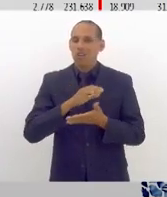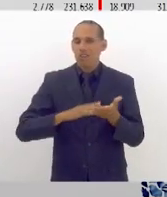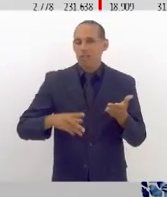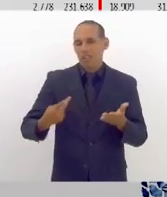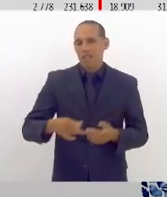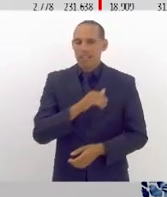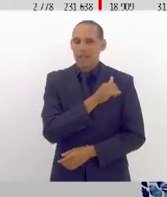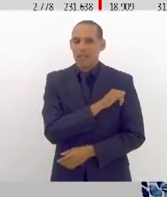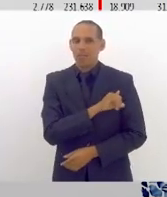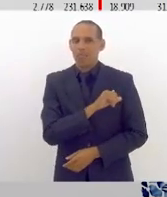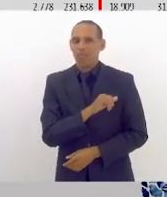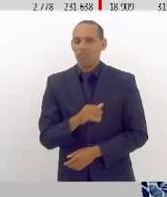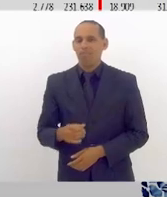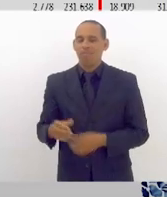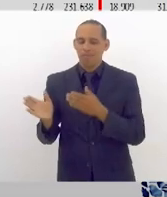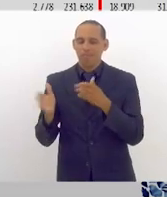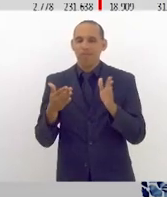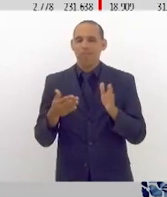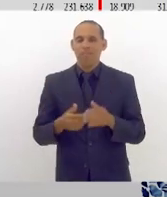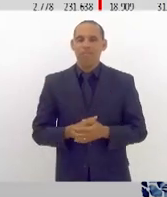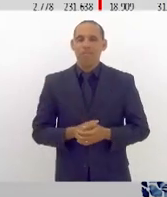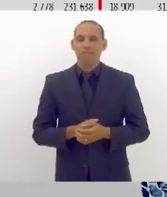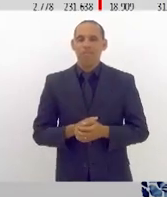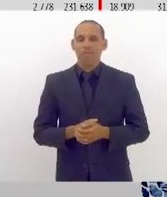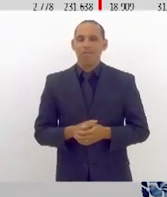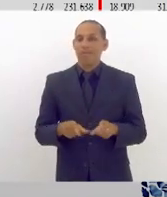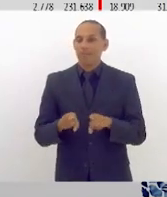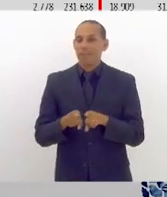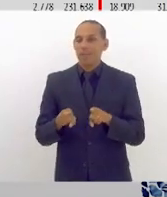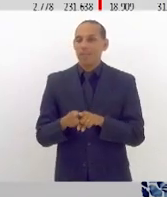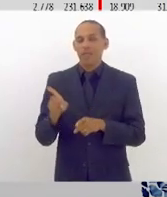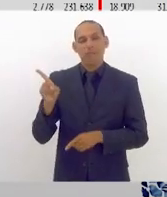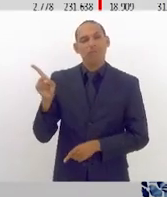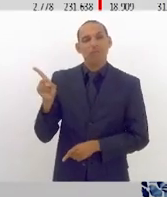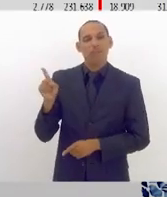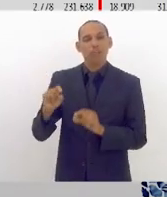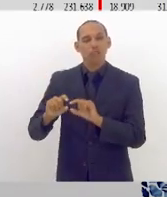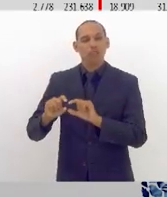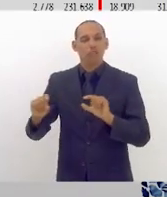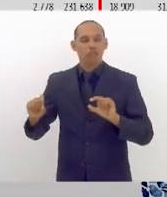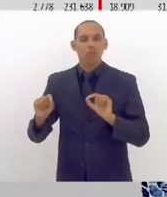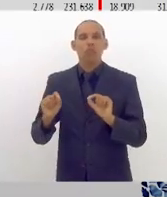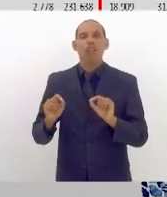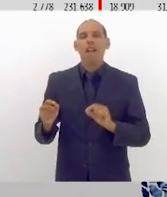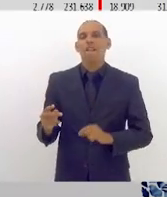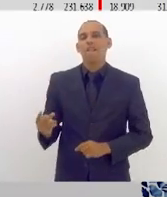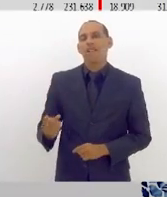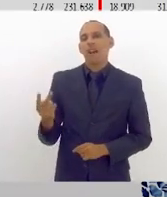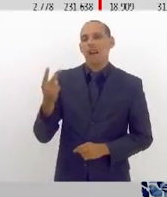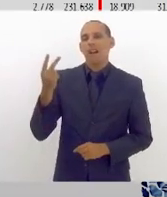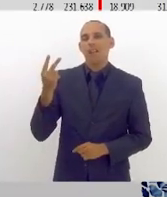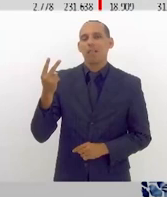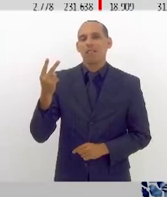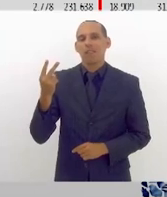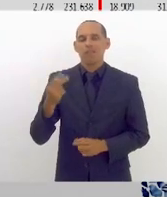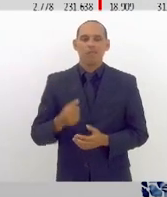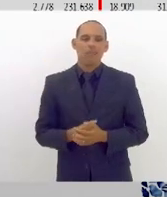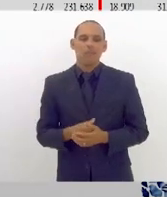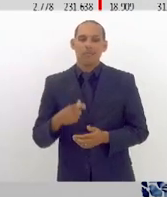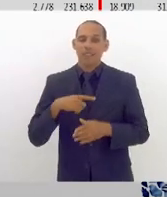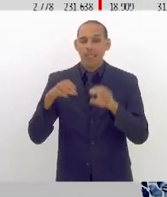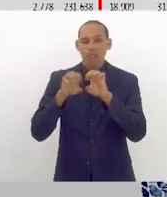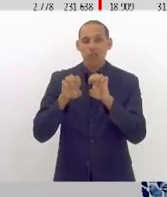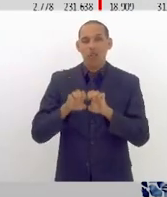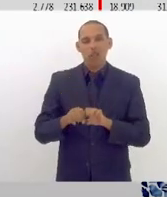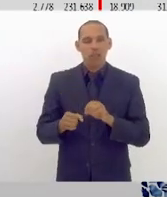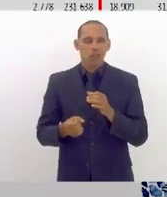estado do Rio de Janeiro pode seguir no destaque ali é o valor da produção das atividades a partir disso a gente tem estrutura de